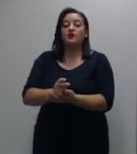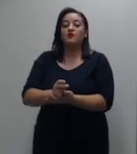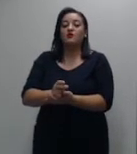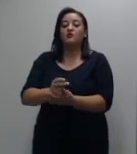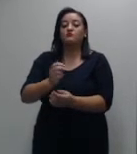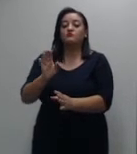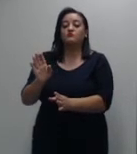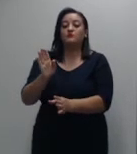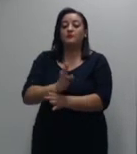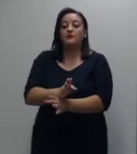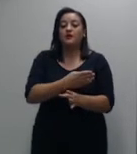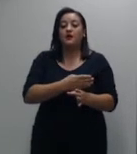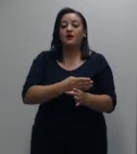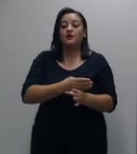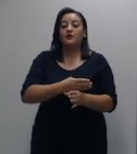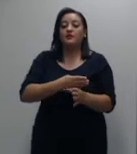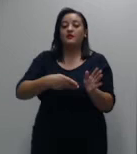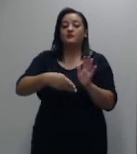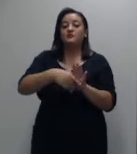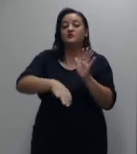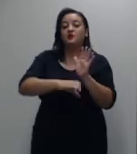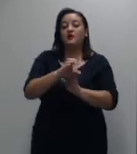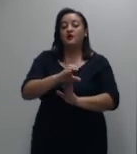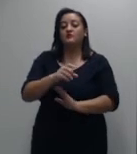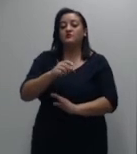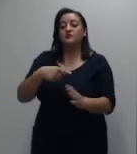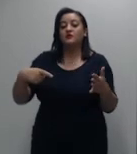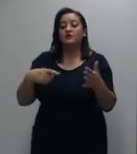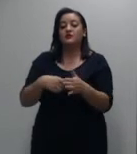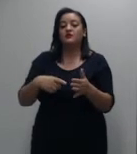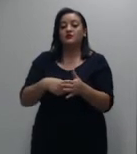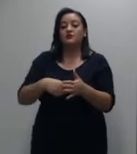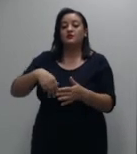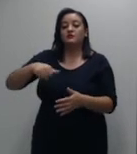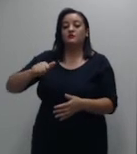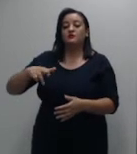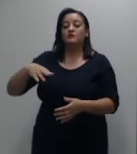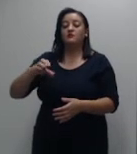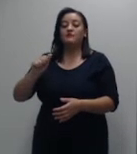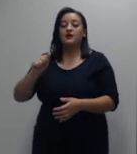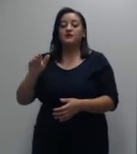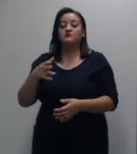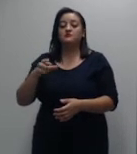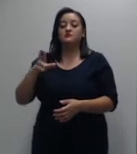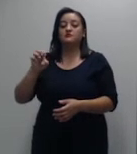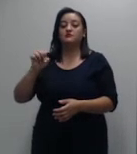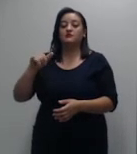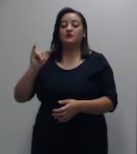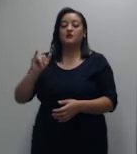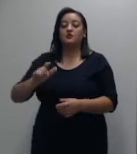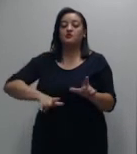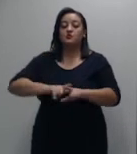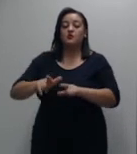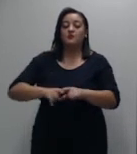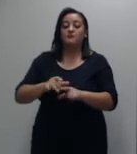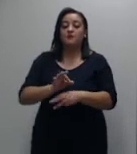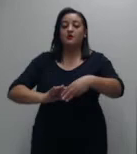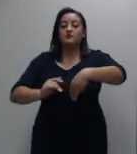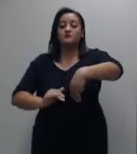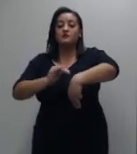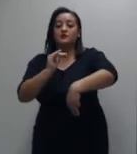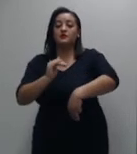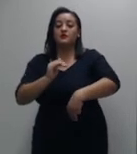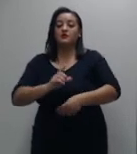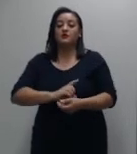cautelar da denunciada em lona macia Márcia Reis do carro desembargadora contado da data